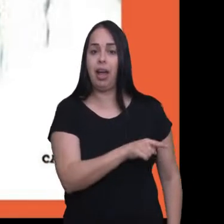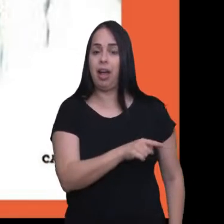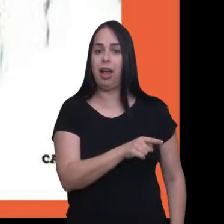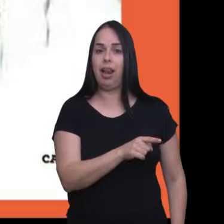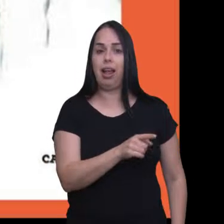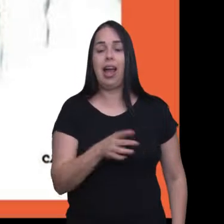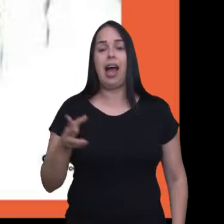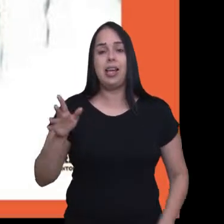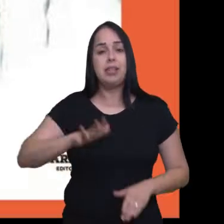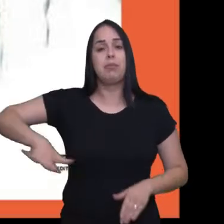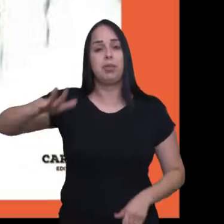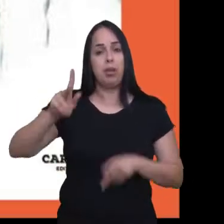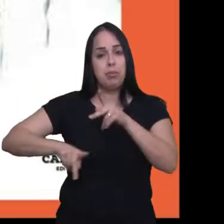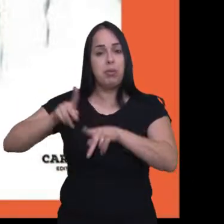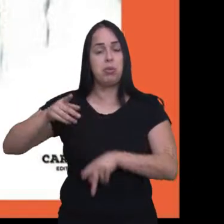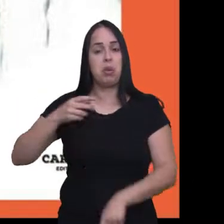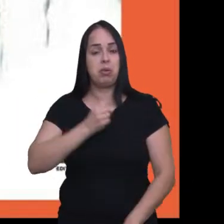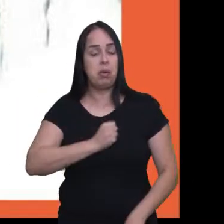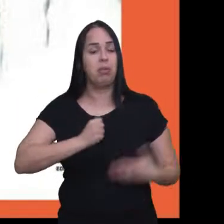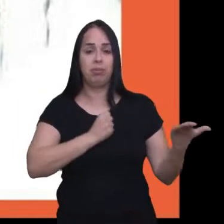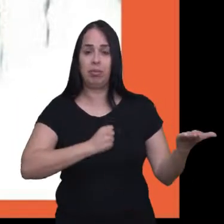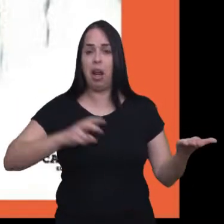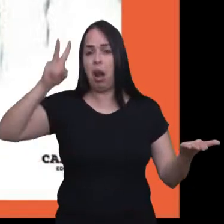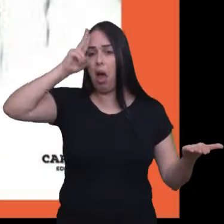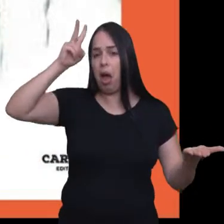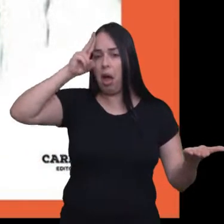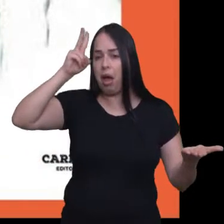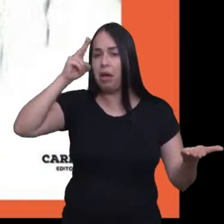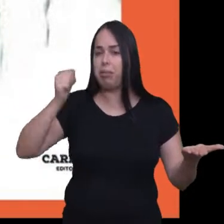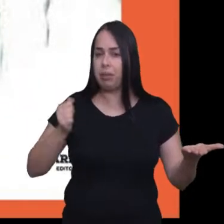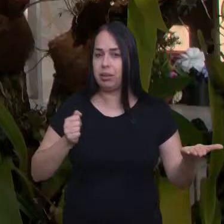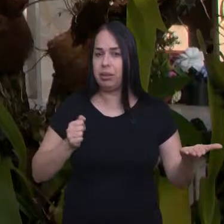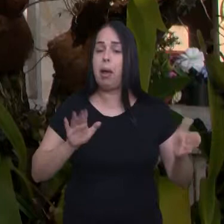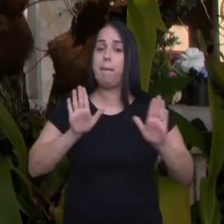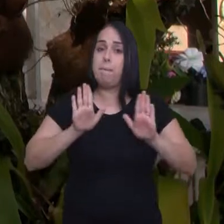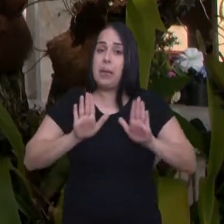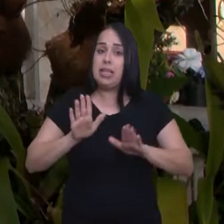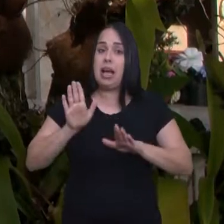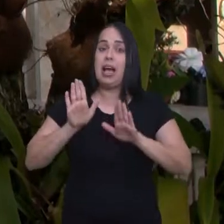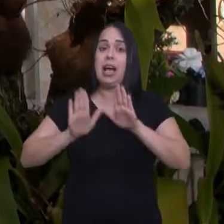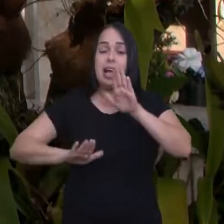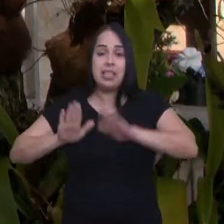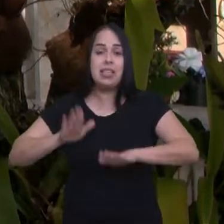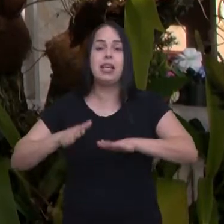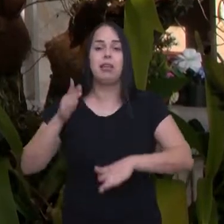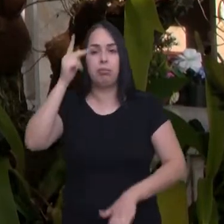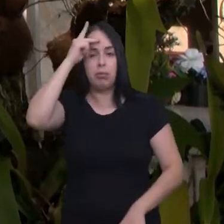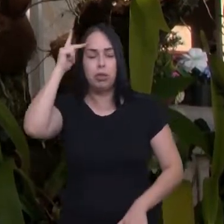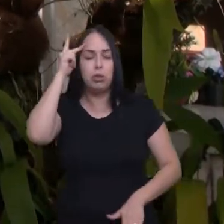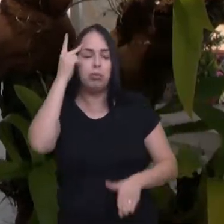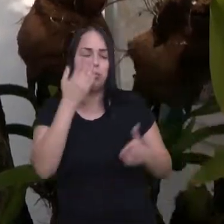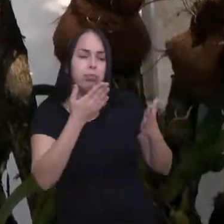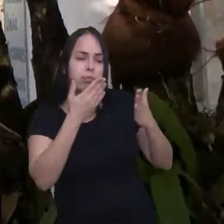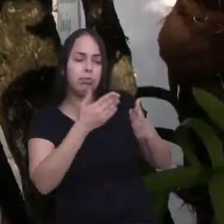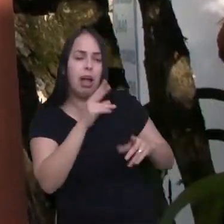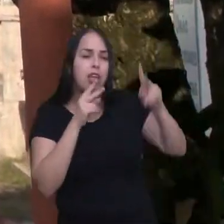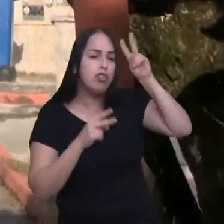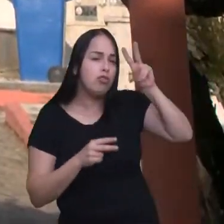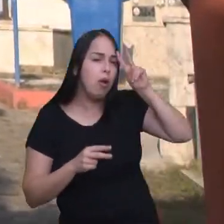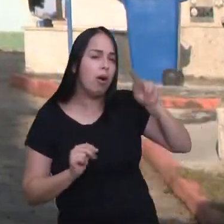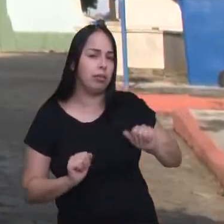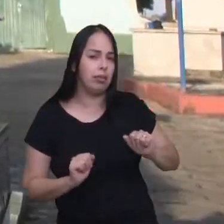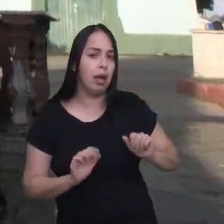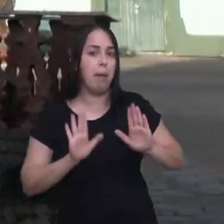região. Mas tem quem questione algumas histórias sobre a vida dela, que não passam de lenda. Para garantir que é